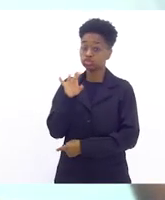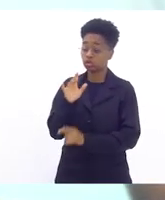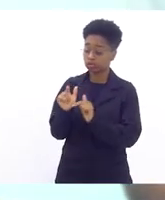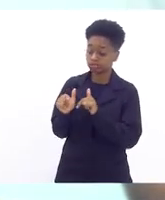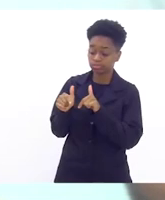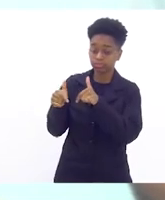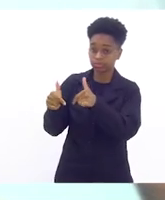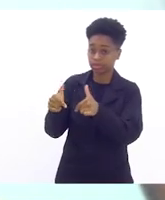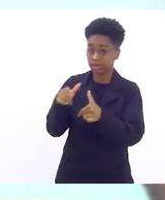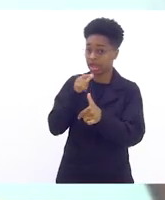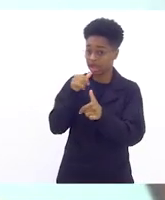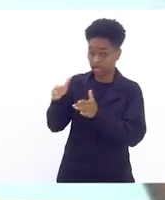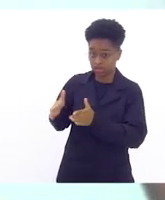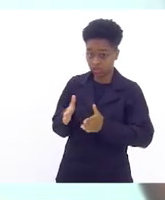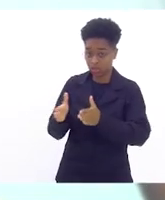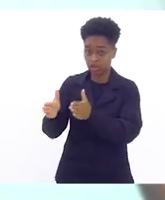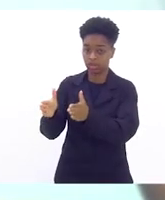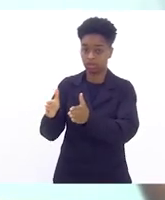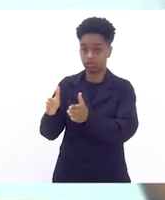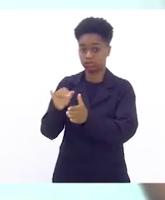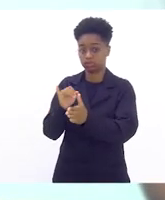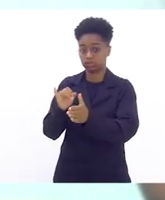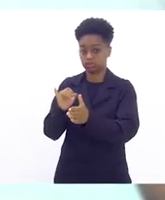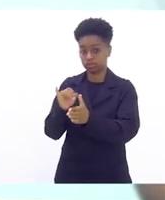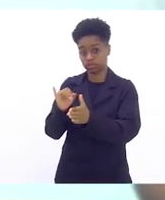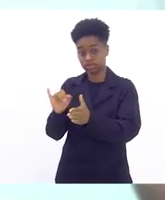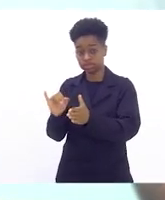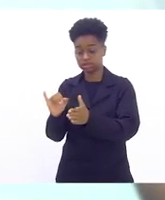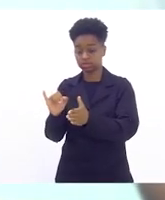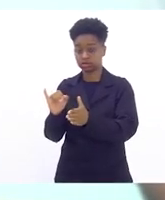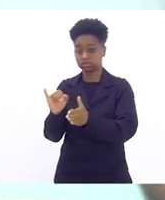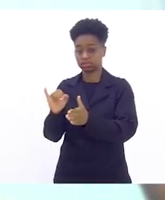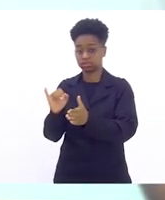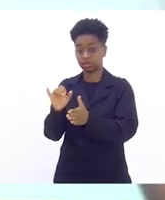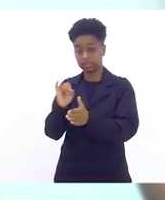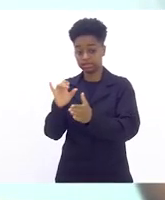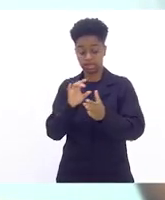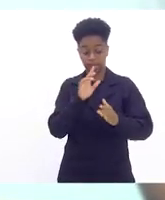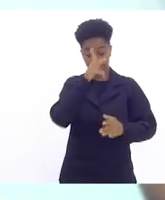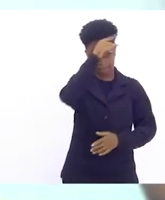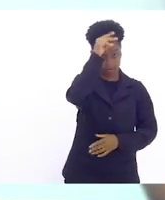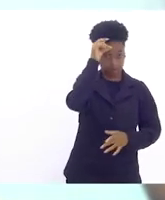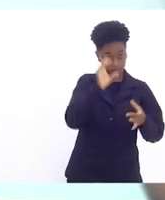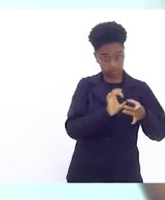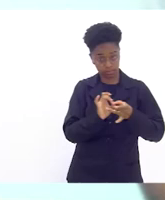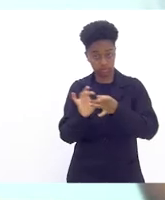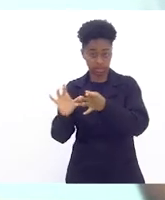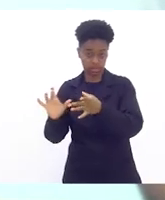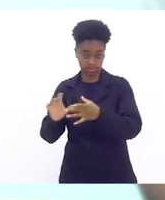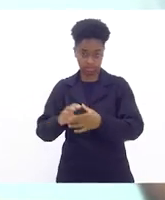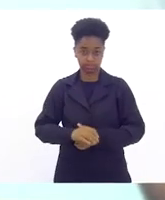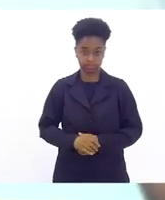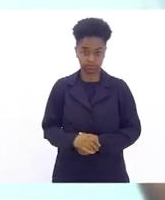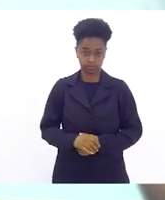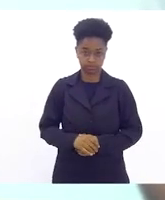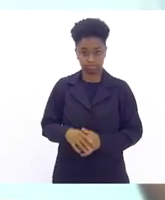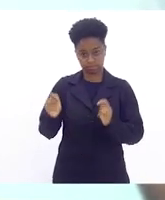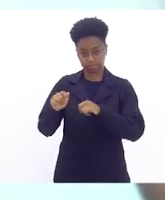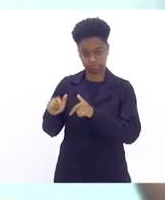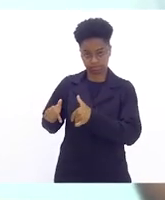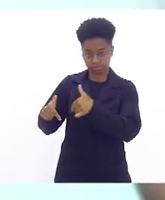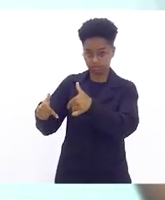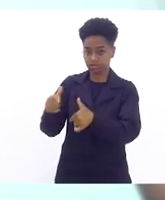nesses dias com o salvo conduto permissos da Prefeitura de poder atuar